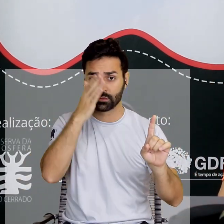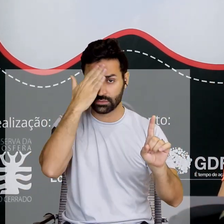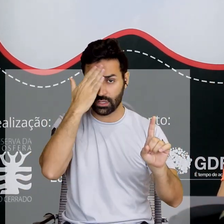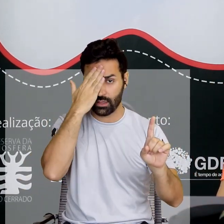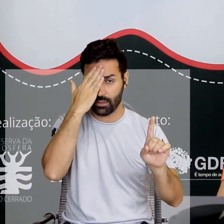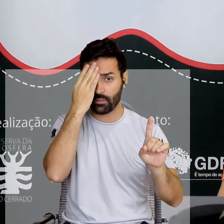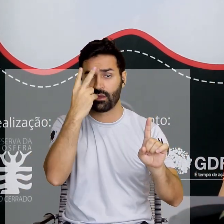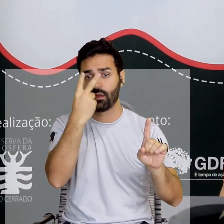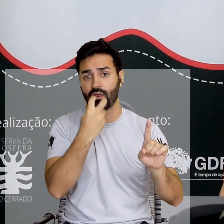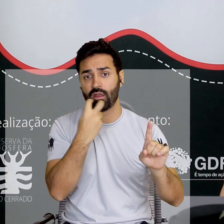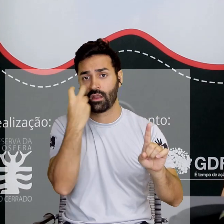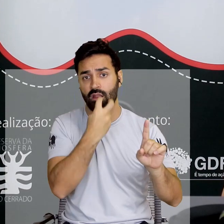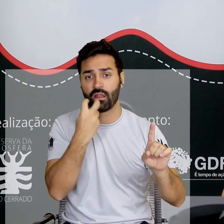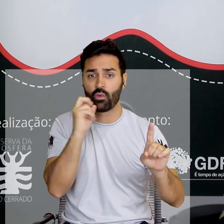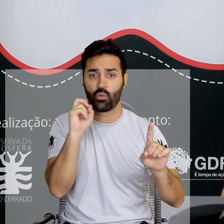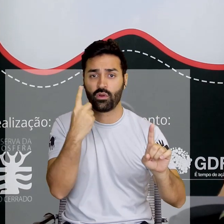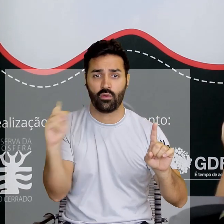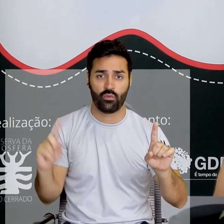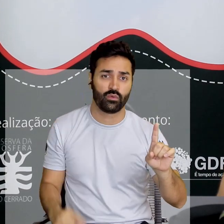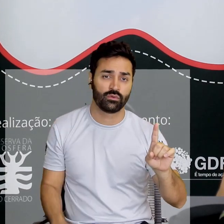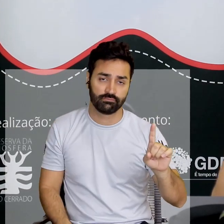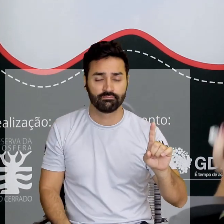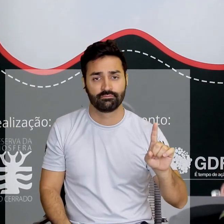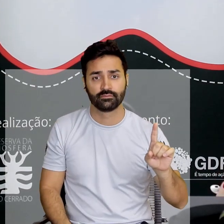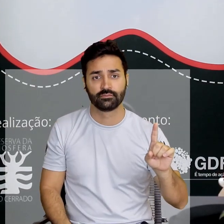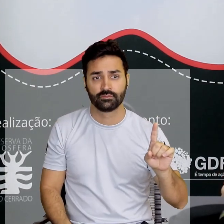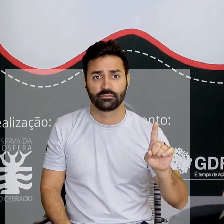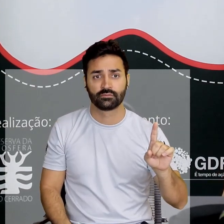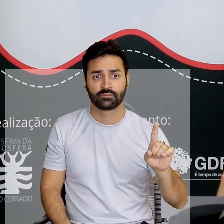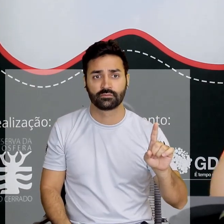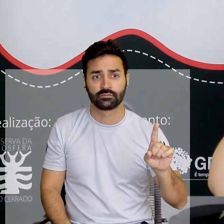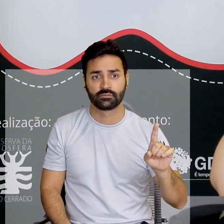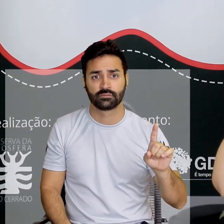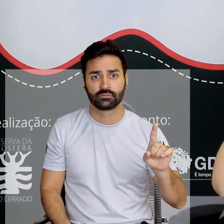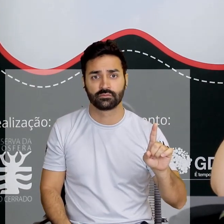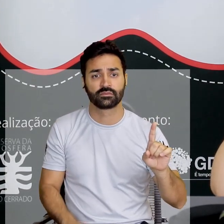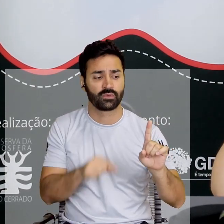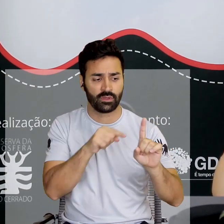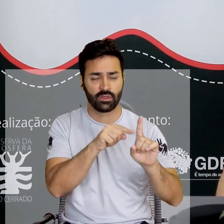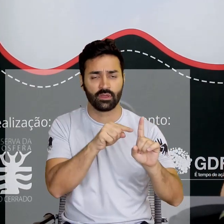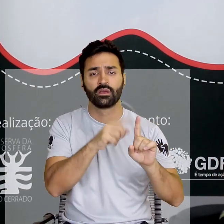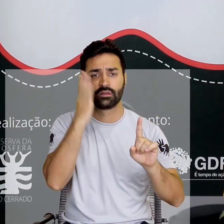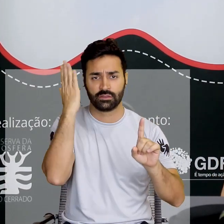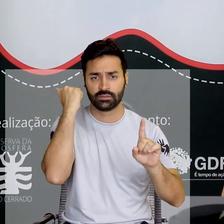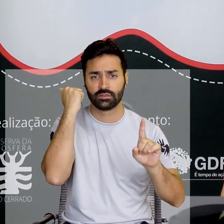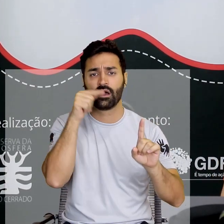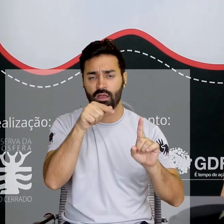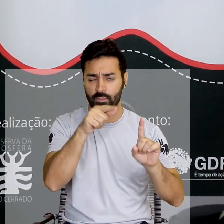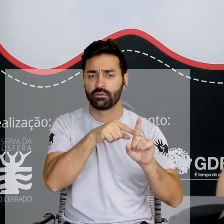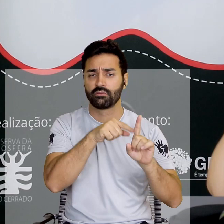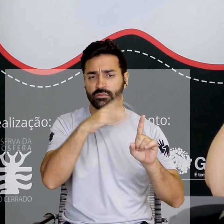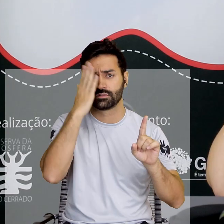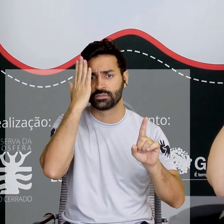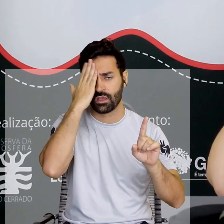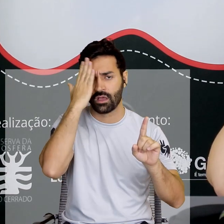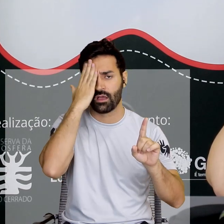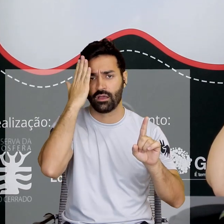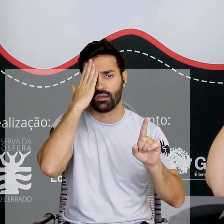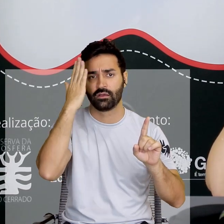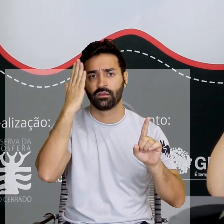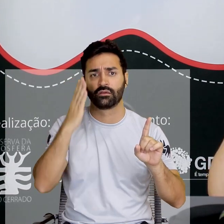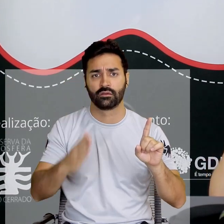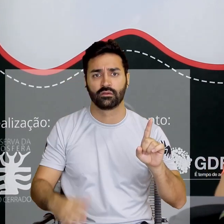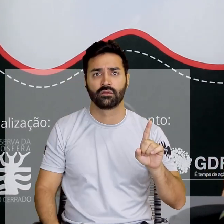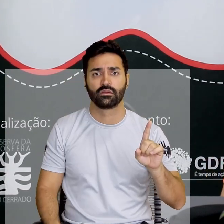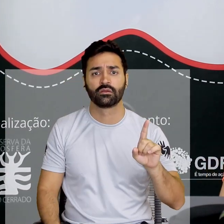labial, entendeu? Sabe ou não, ele tem Sabe ou não sim, o feedback faz leitura auditivo, labial. tem que ver todas essas Sabe questões. sim.